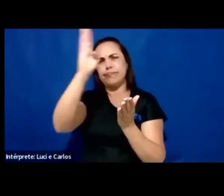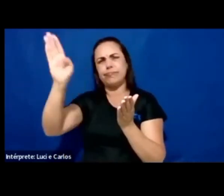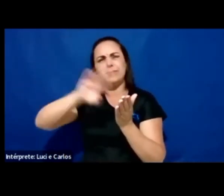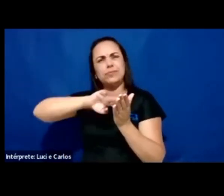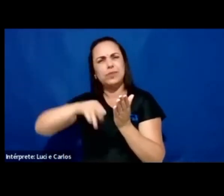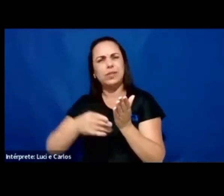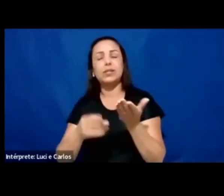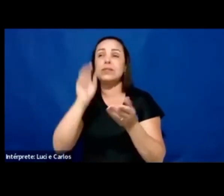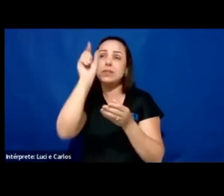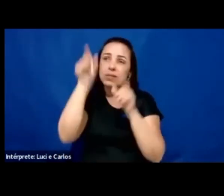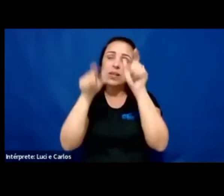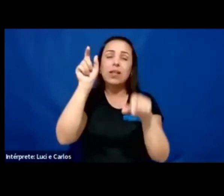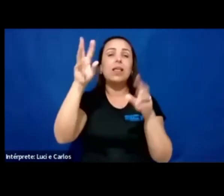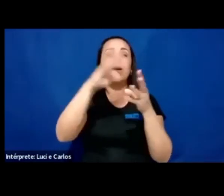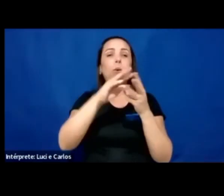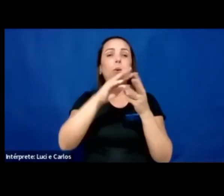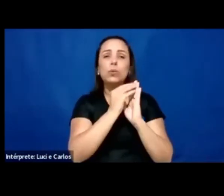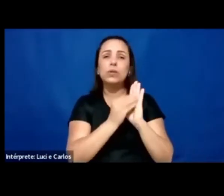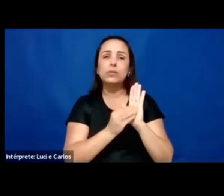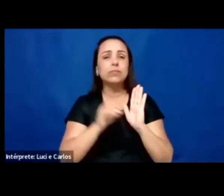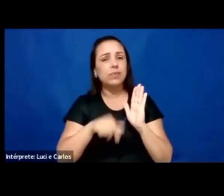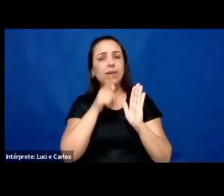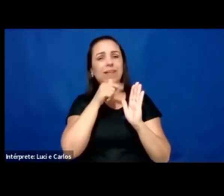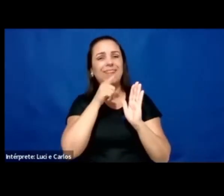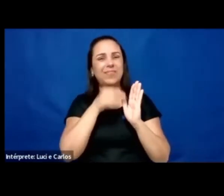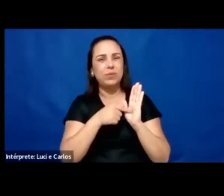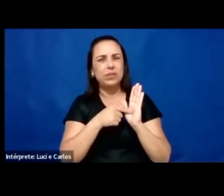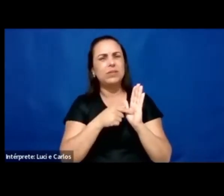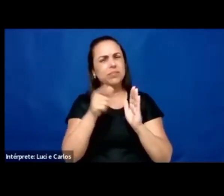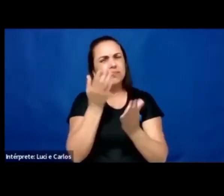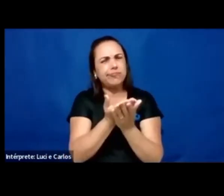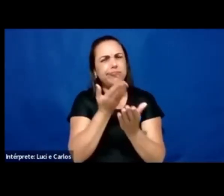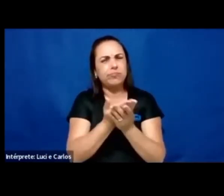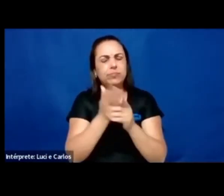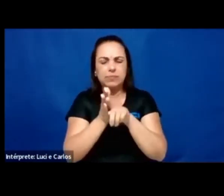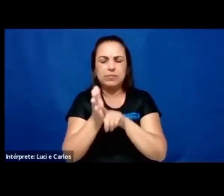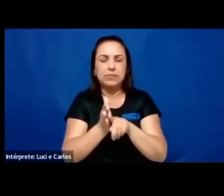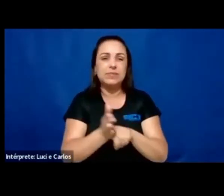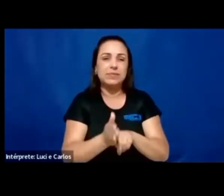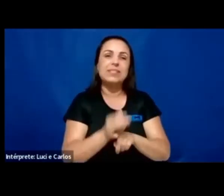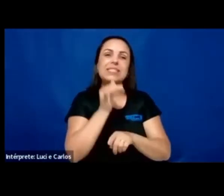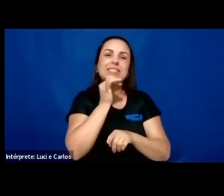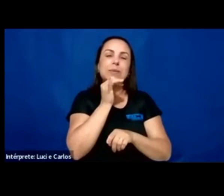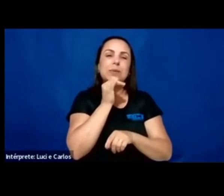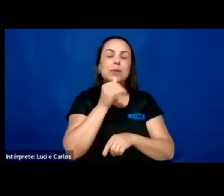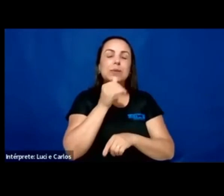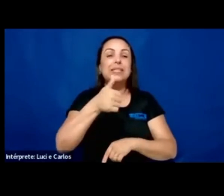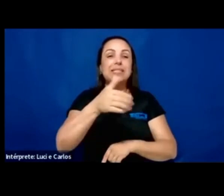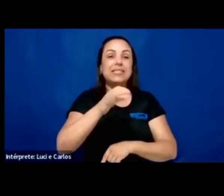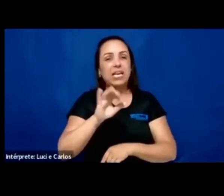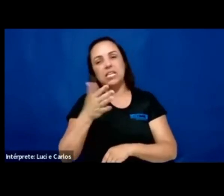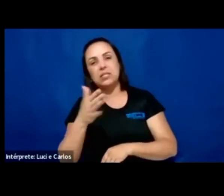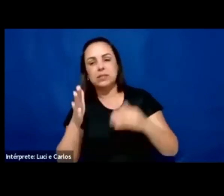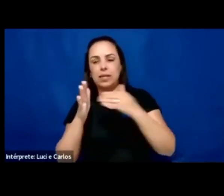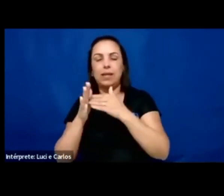um produto, assim, que a gente não vive sem. Você pode viver até 10, 15 dias sem comer nada, mas você